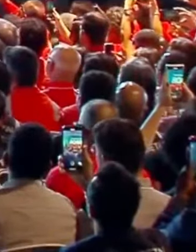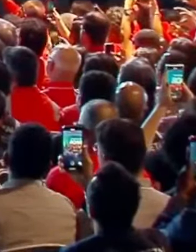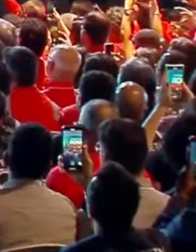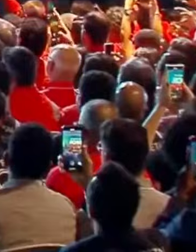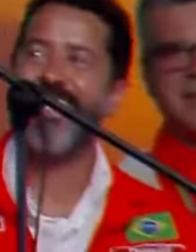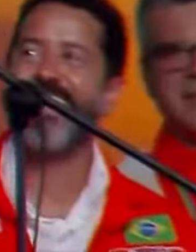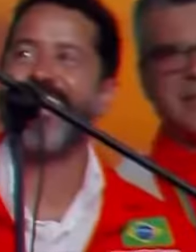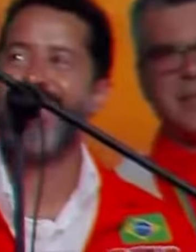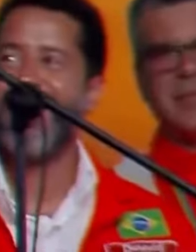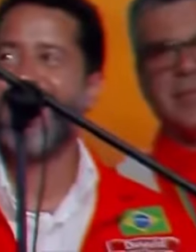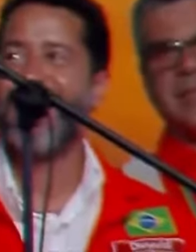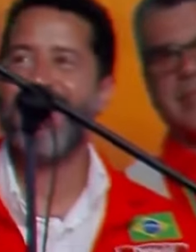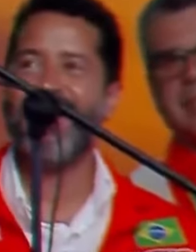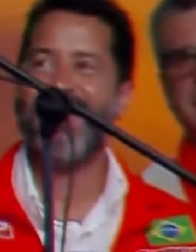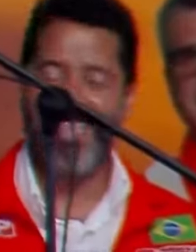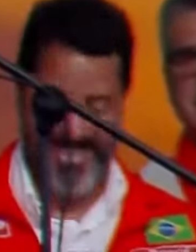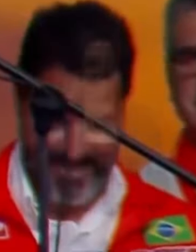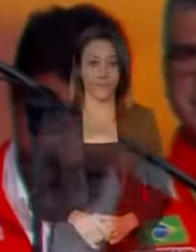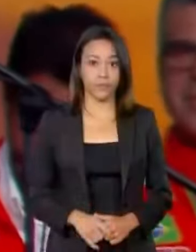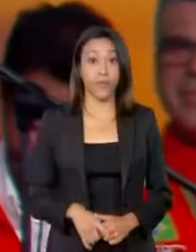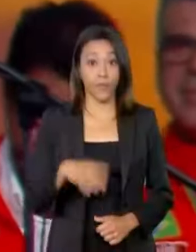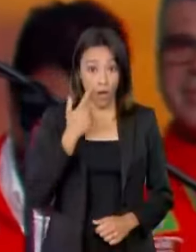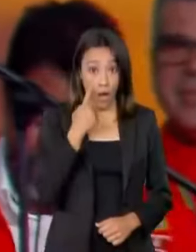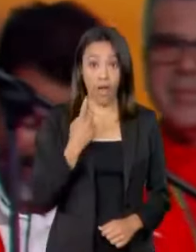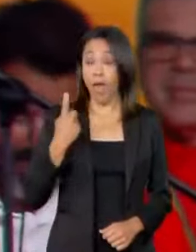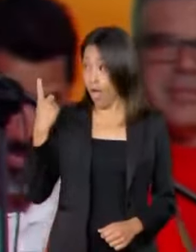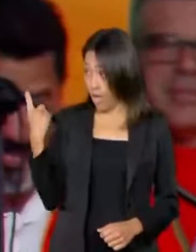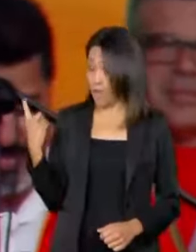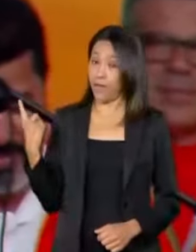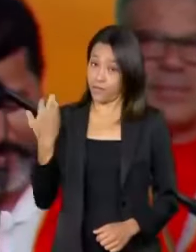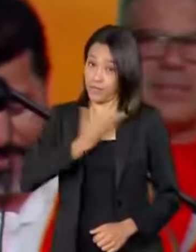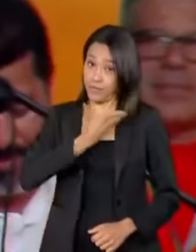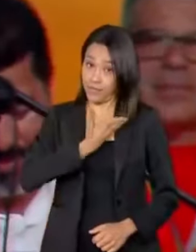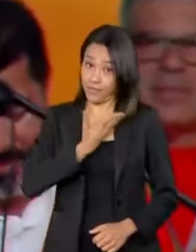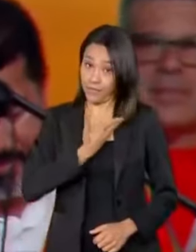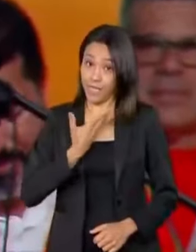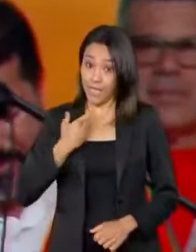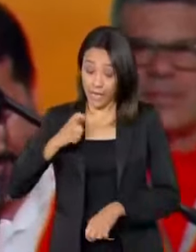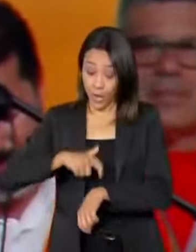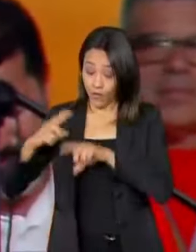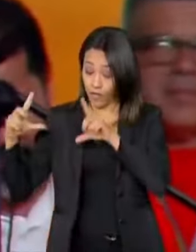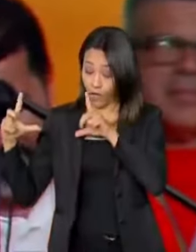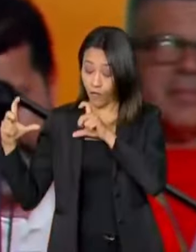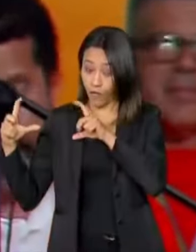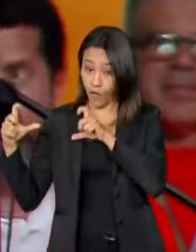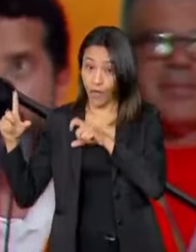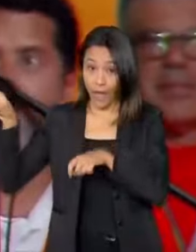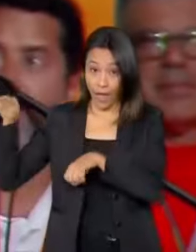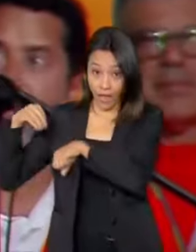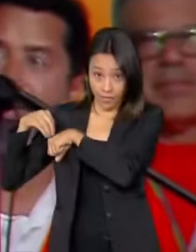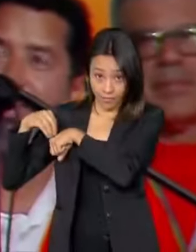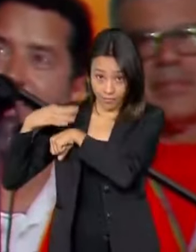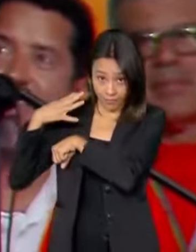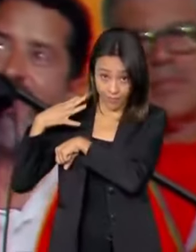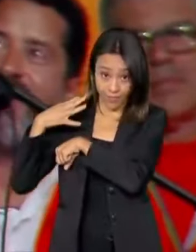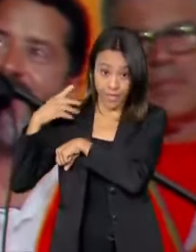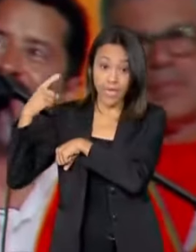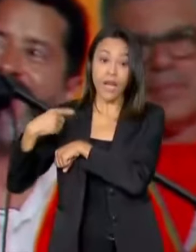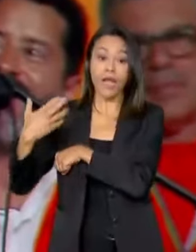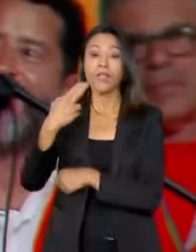nossa companheira, na hora que nós fomos tirar fotografia, ela mandou um recado que ela gostaria de ser chamada